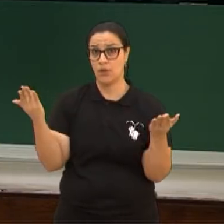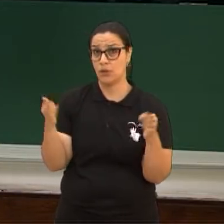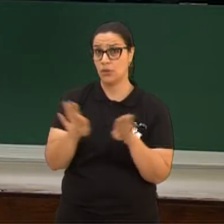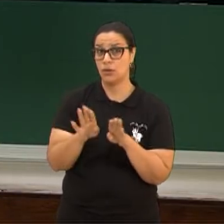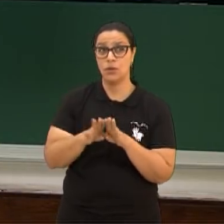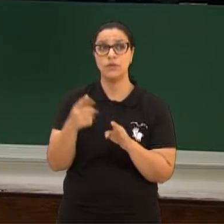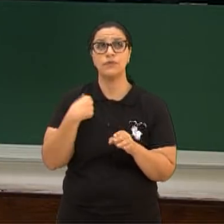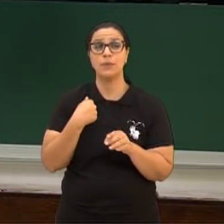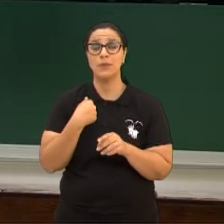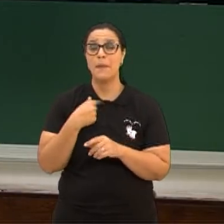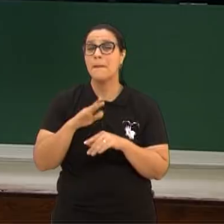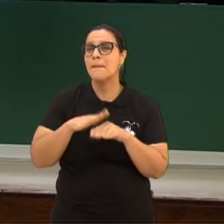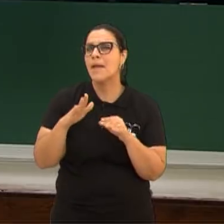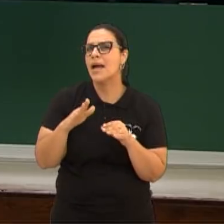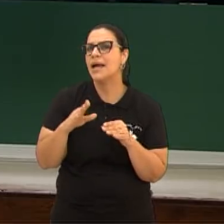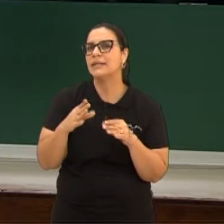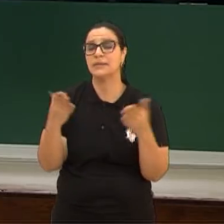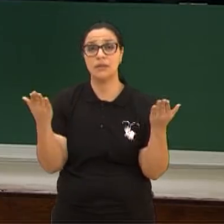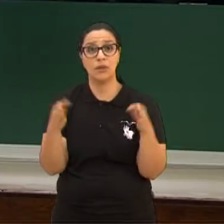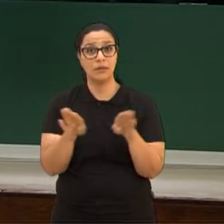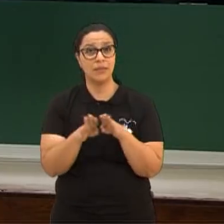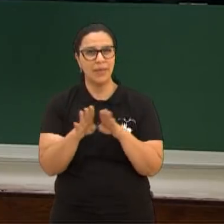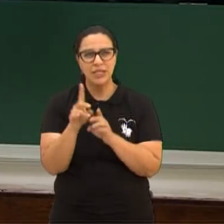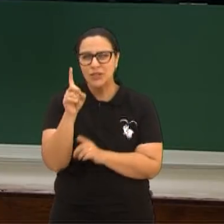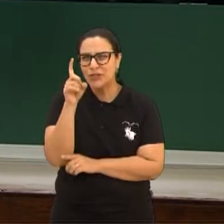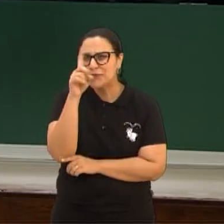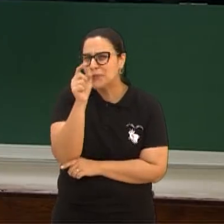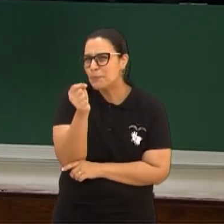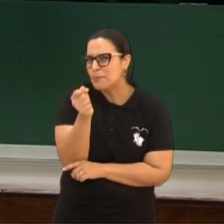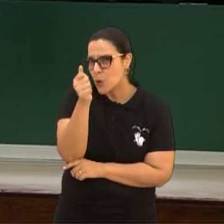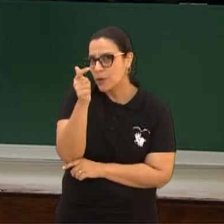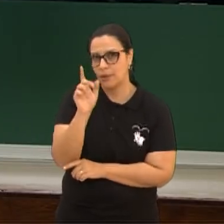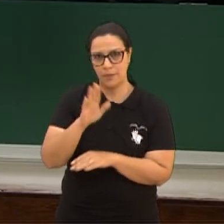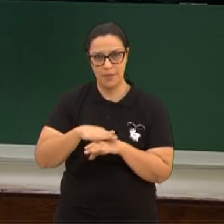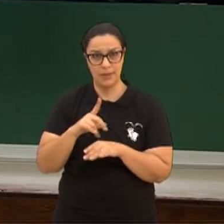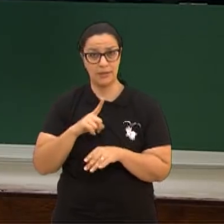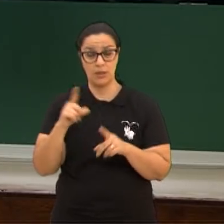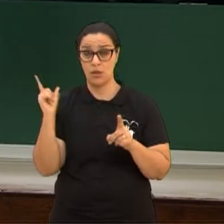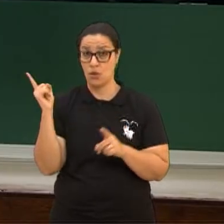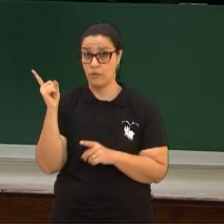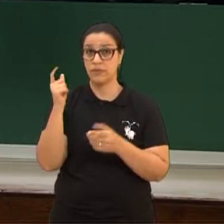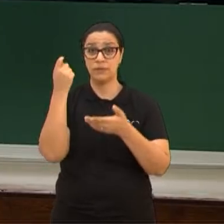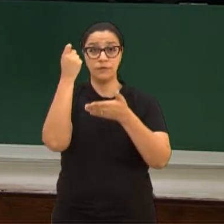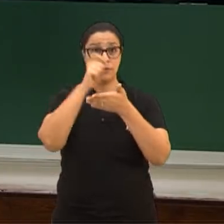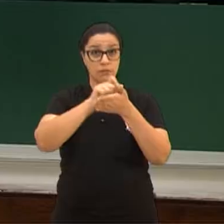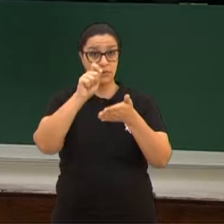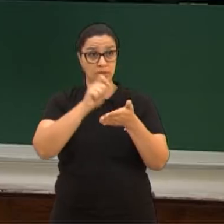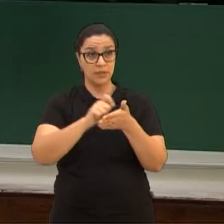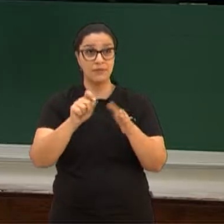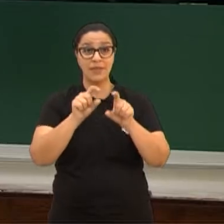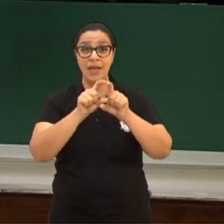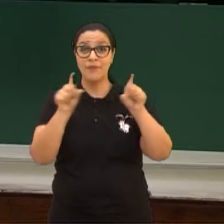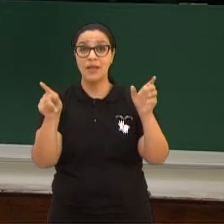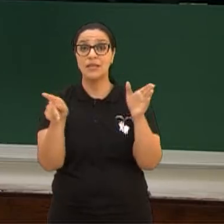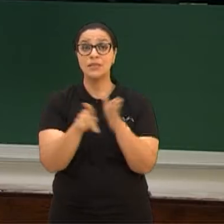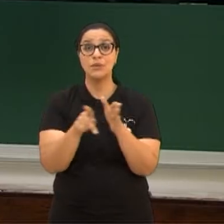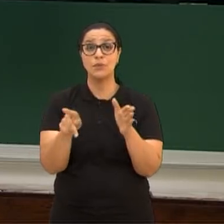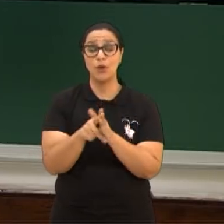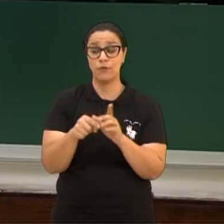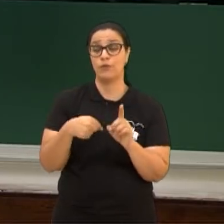um pouquinho mais deixar difícil. Olha só, vocês vão ter que escrever as frases na